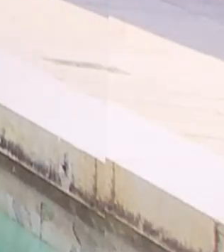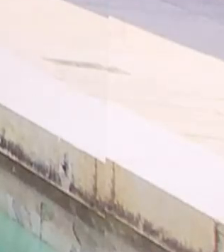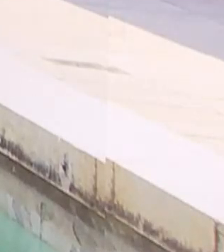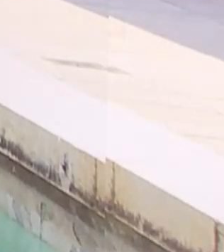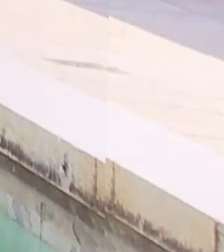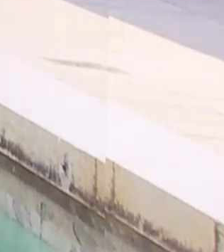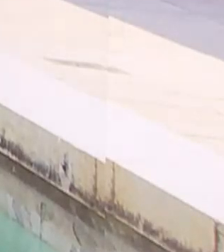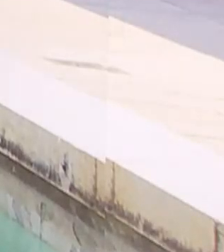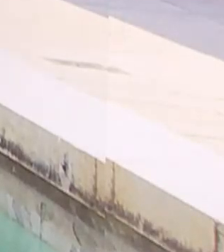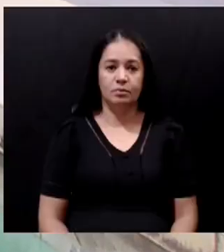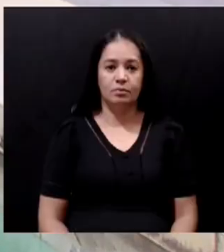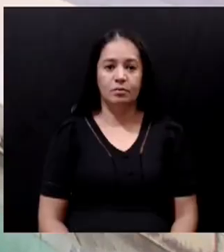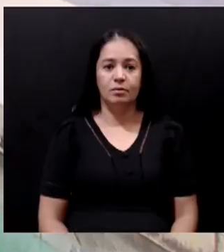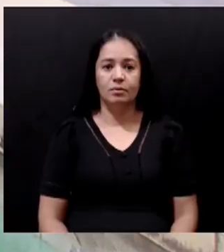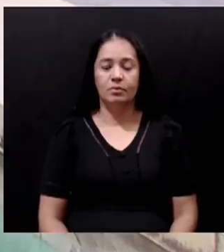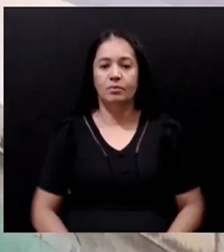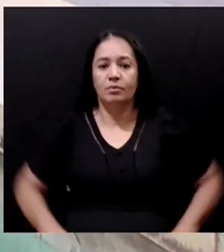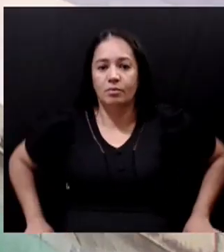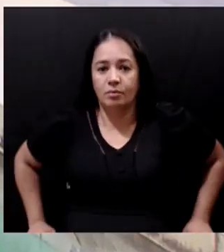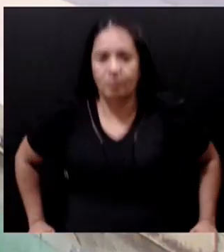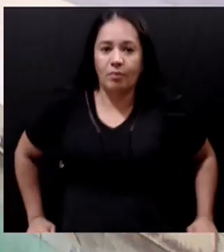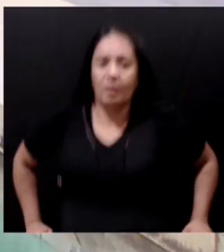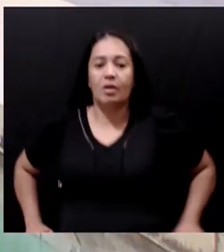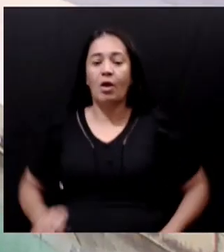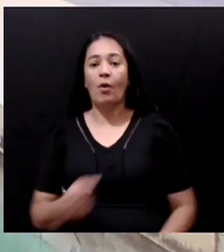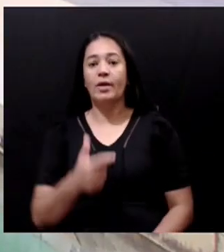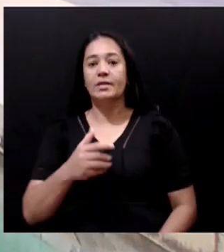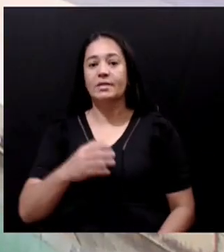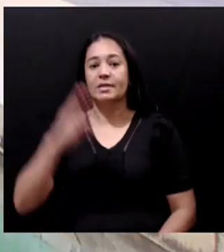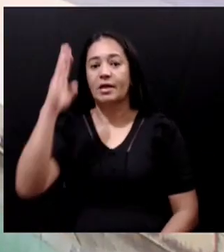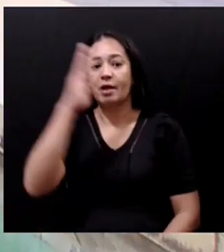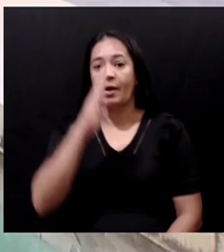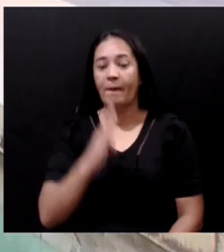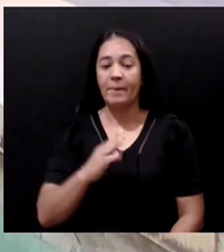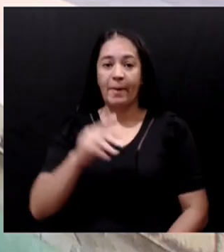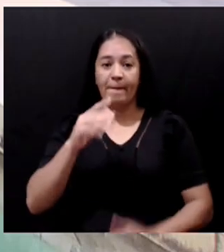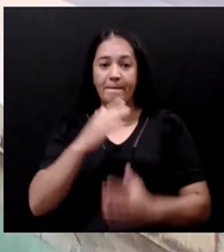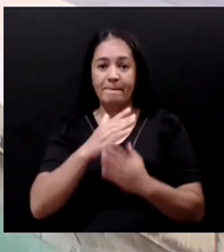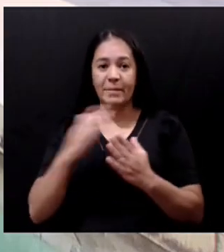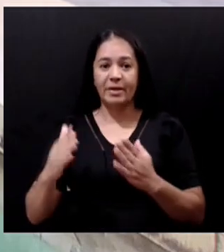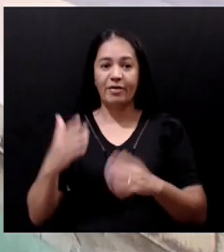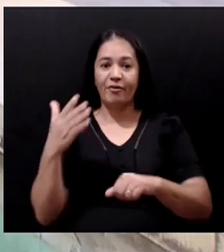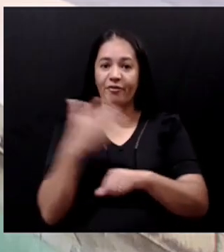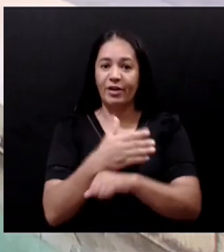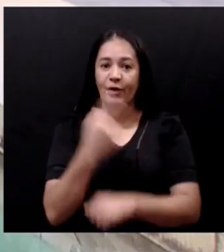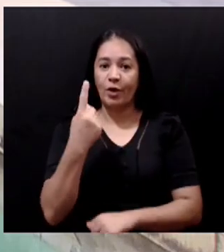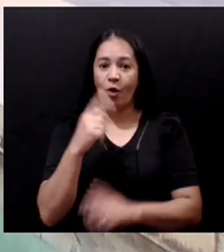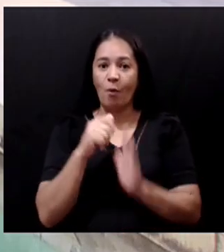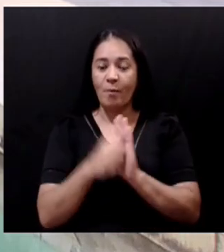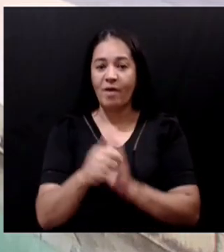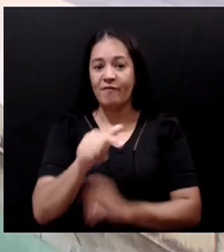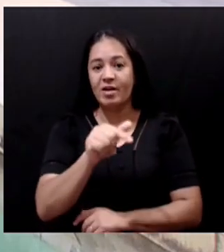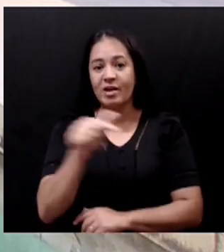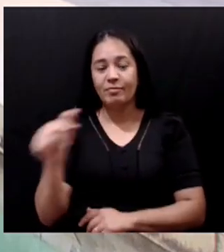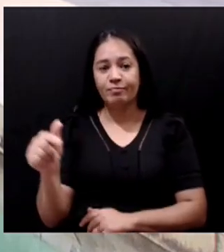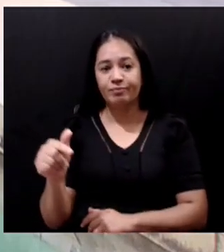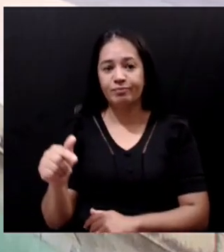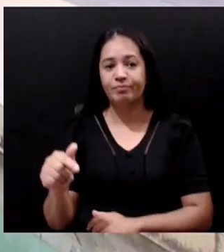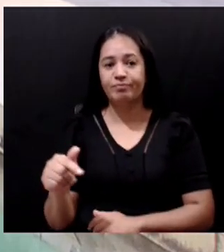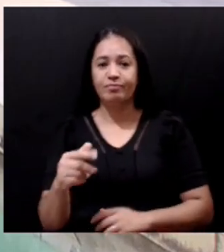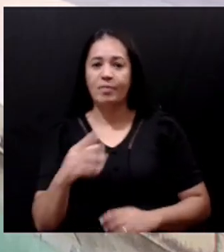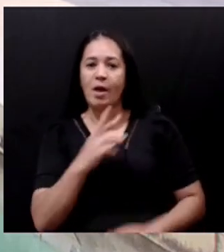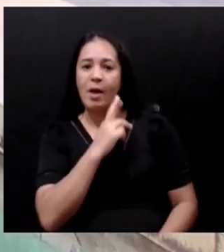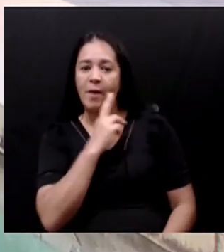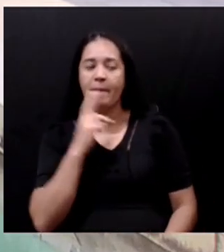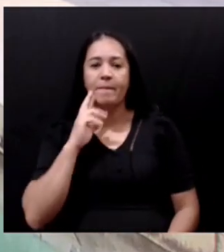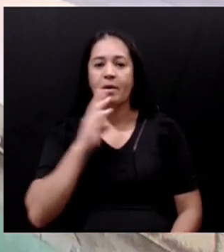Quase metade dos brasileiros frequenta pelo menos uma vez por semana bares, restaurantes,